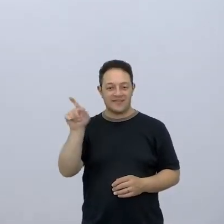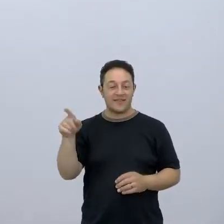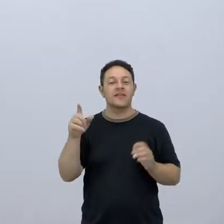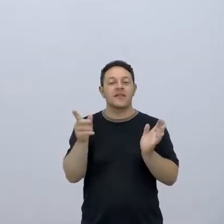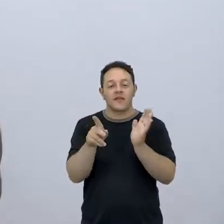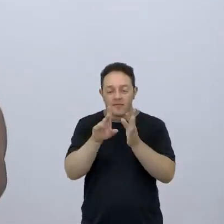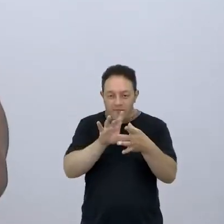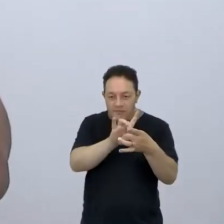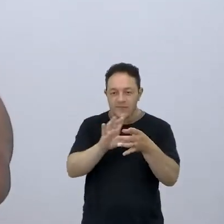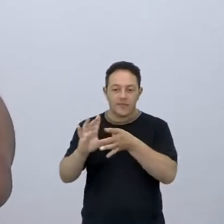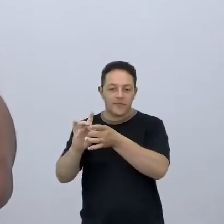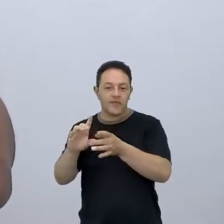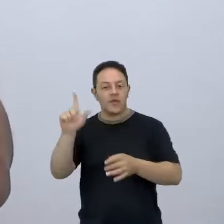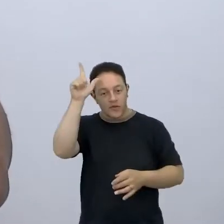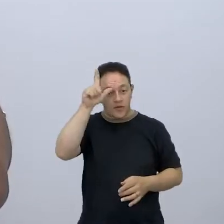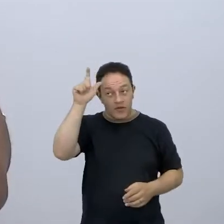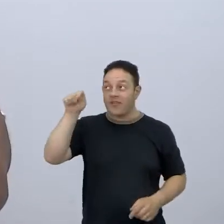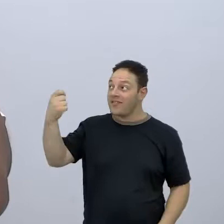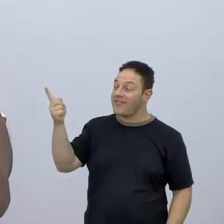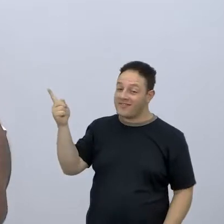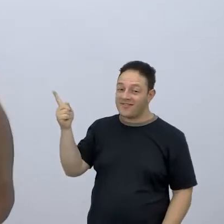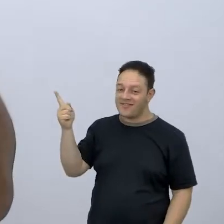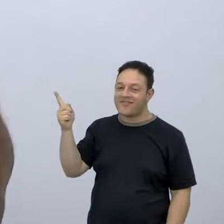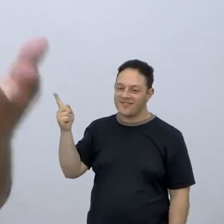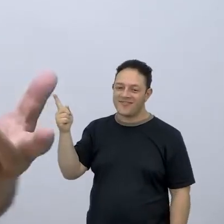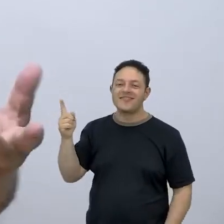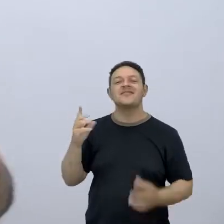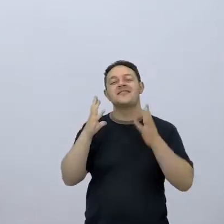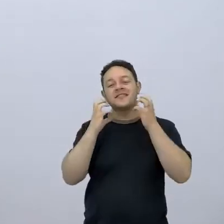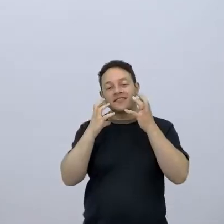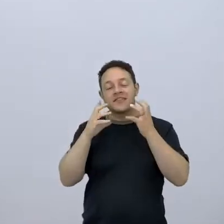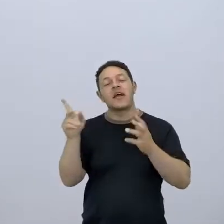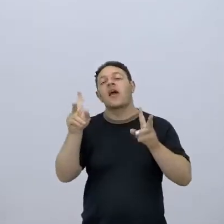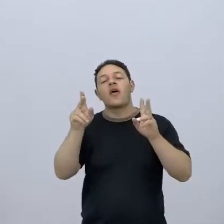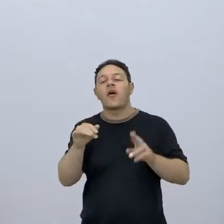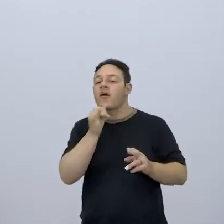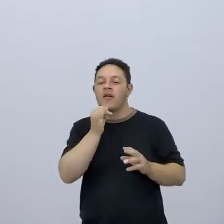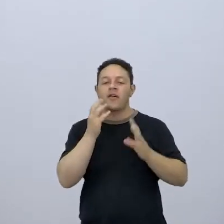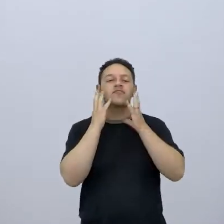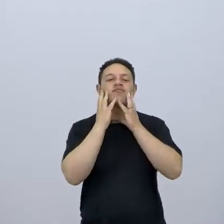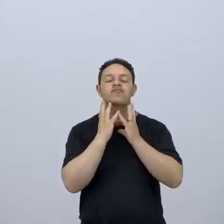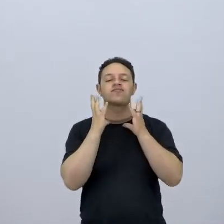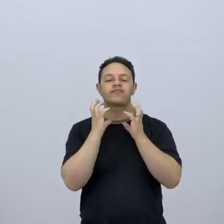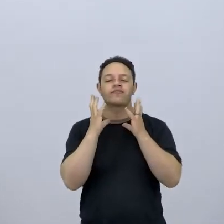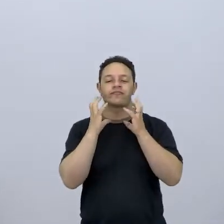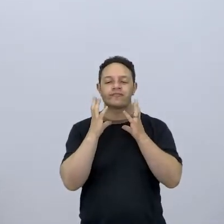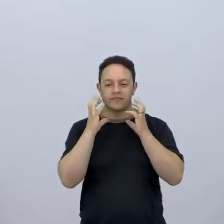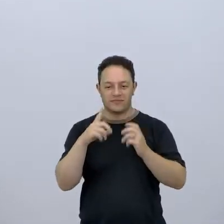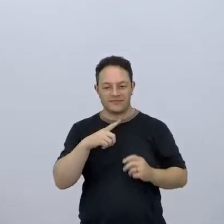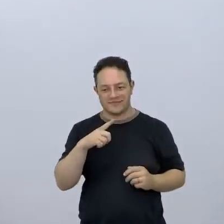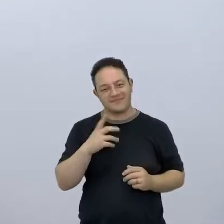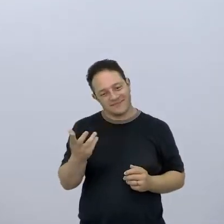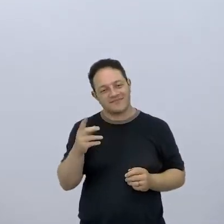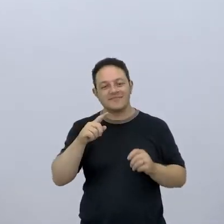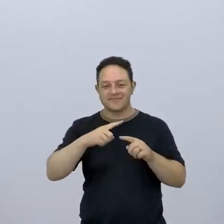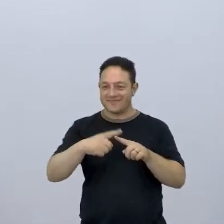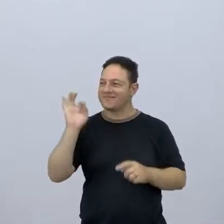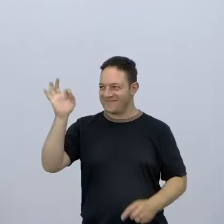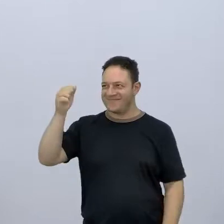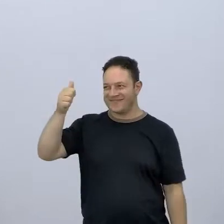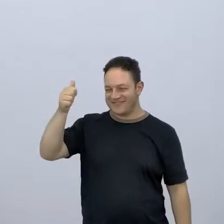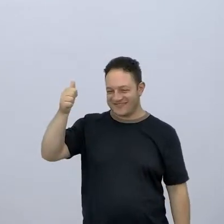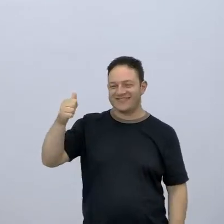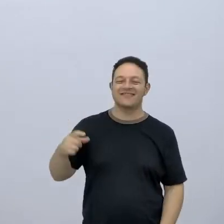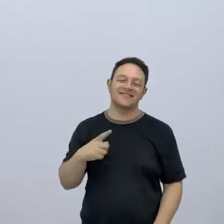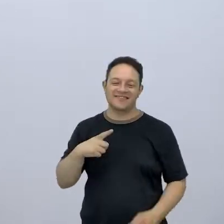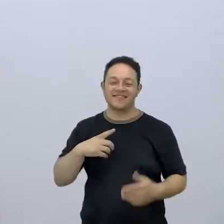o mundo. Esse é o meu sinal, para quem não tá vendo, é como se eu estivesse afofando a minha barba com as duas mãos aí, né, Felipe?